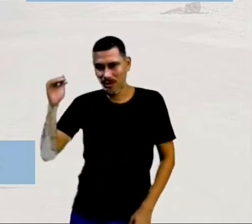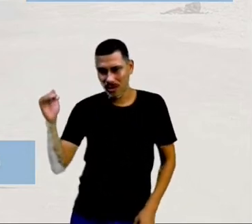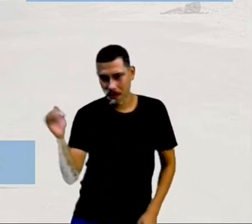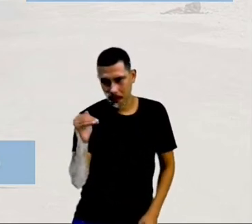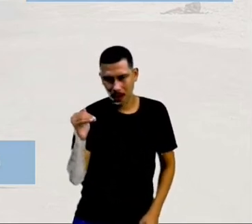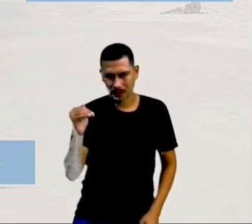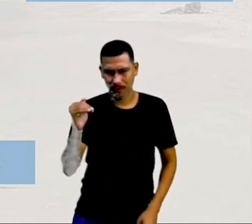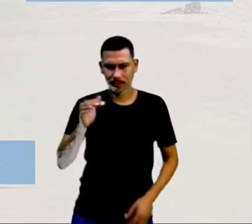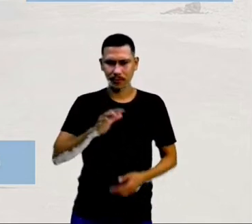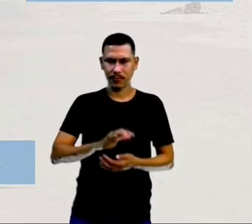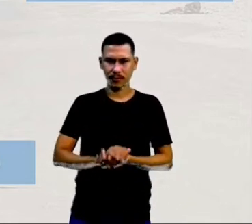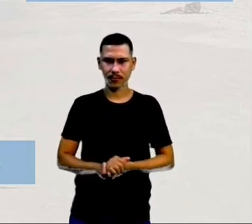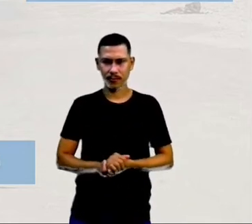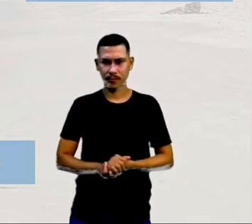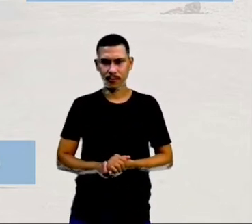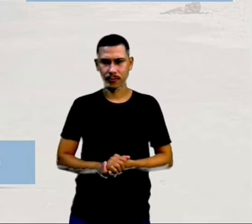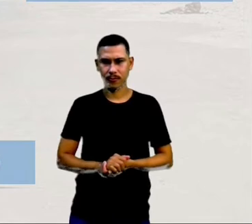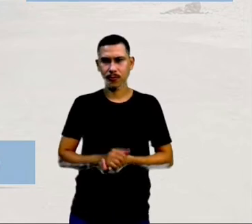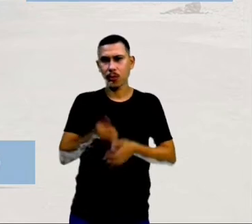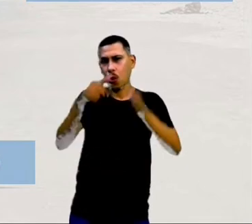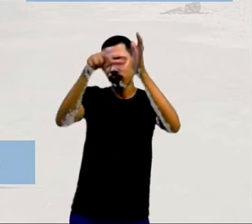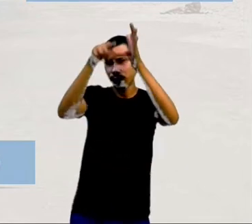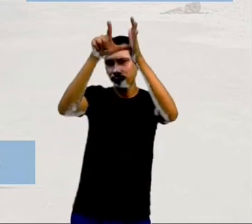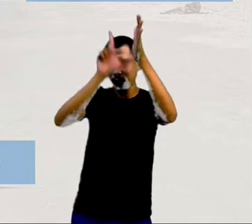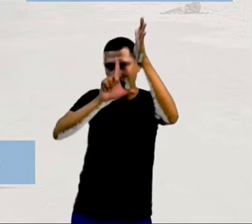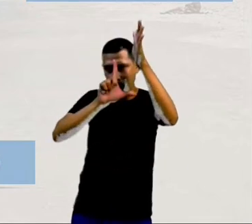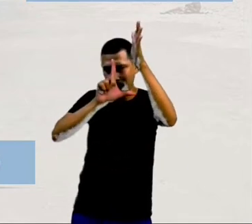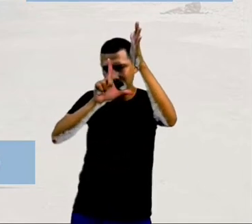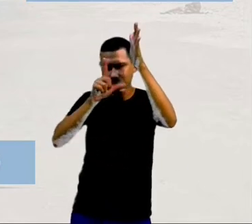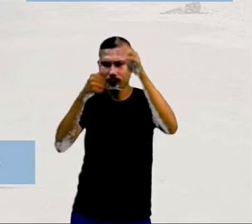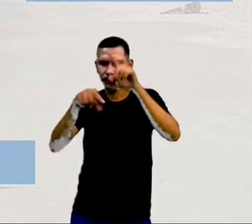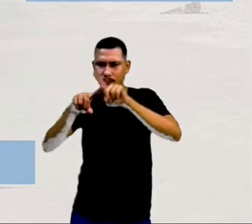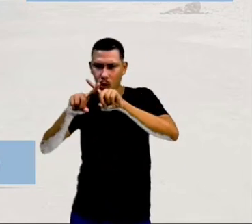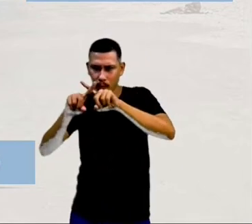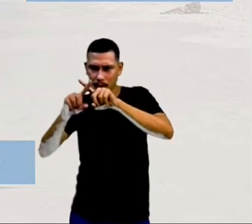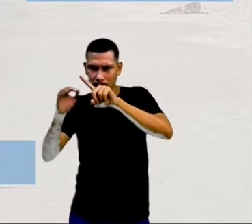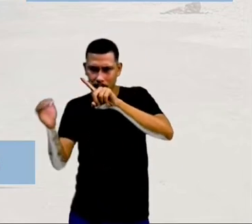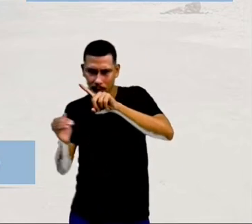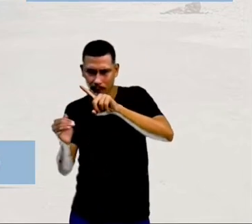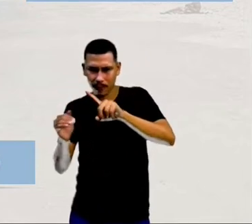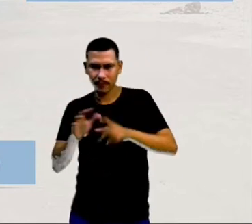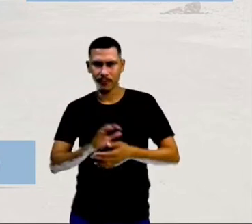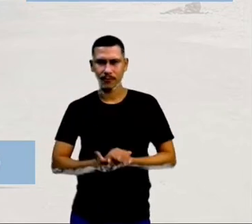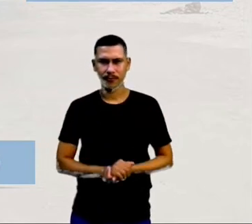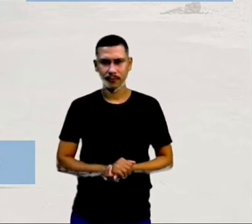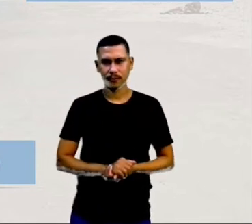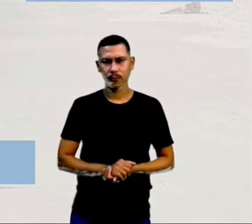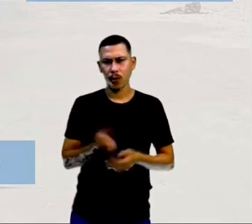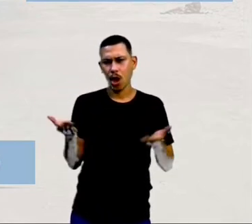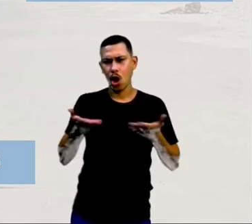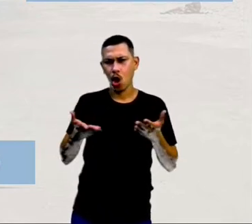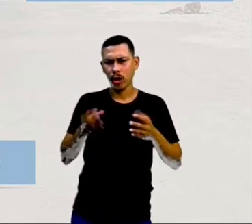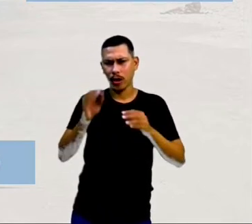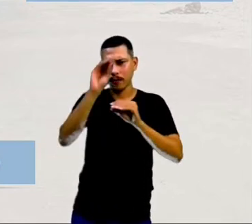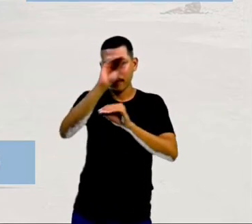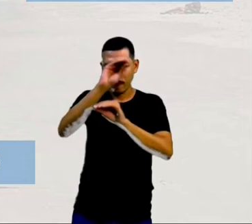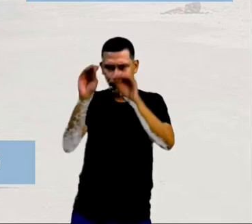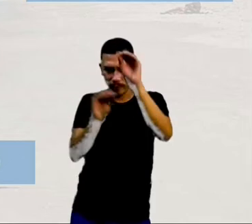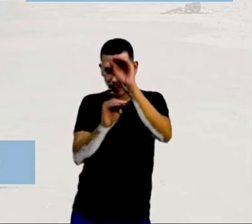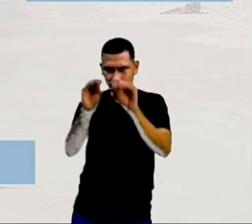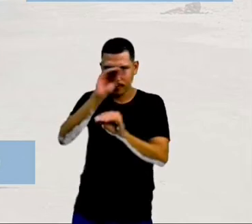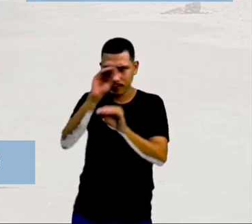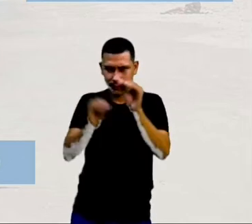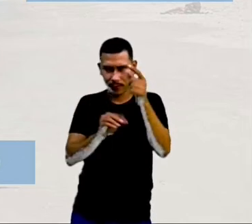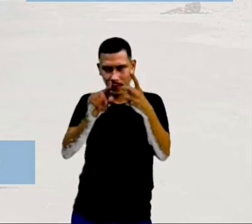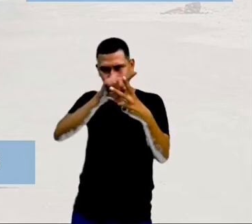termo antecedente, vai multiplicar o consequente do outro. E a gente vai fazer o mesmo movimento nos dois últimos, nos